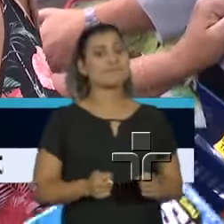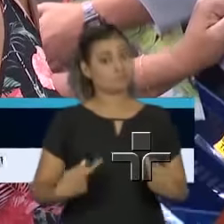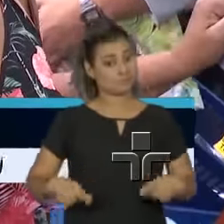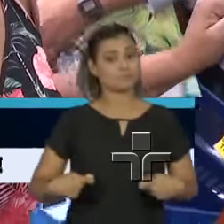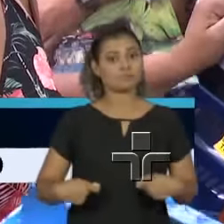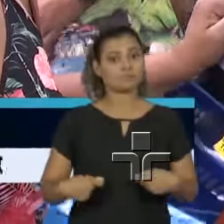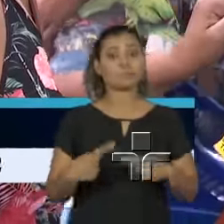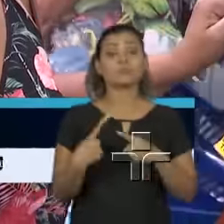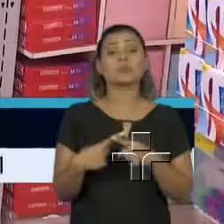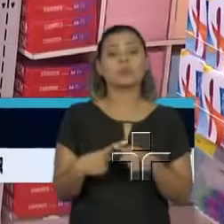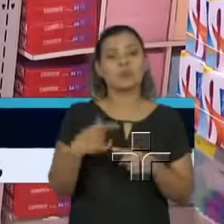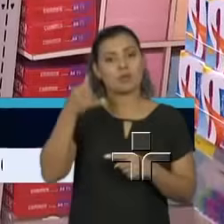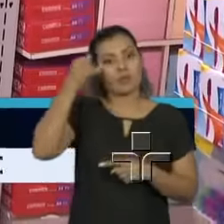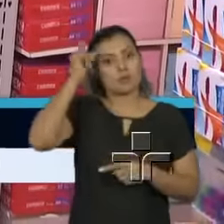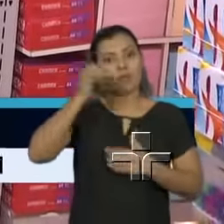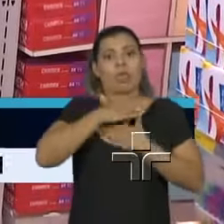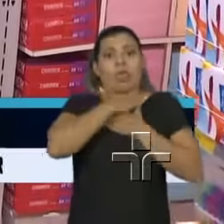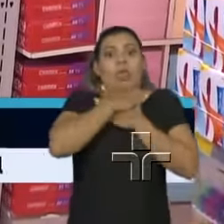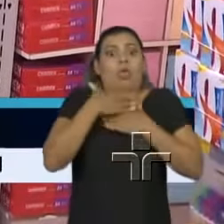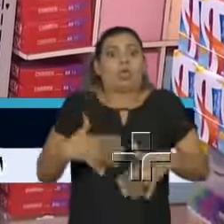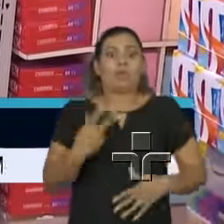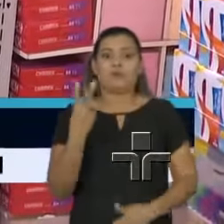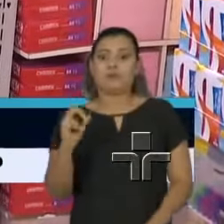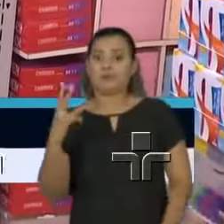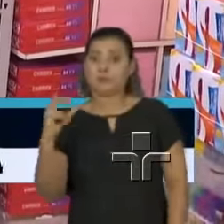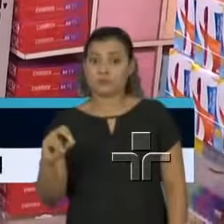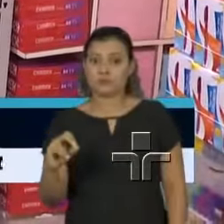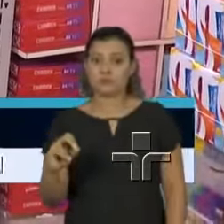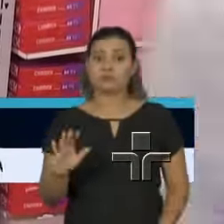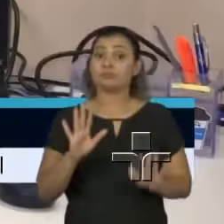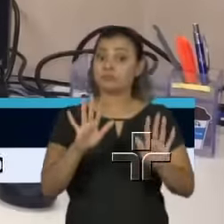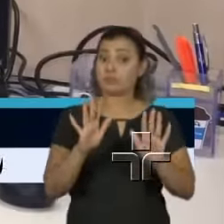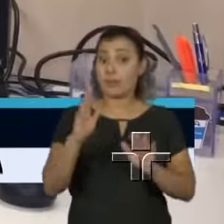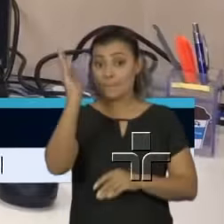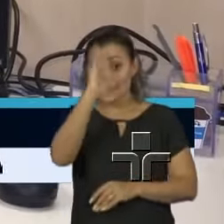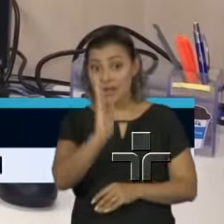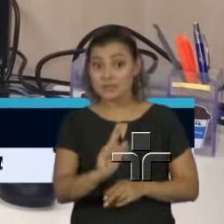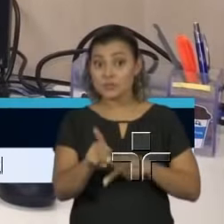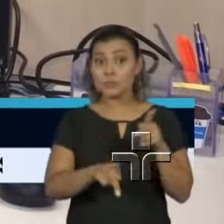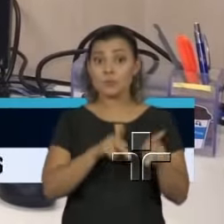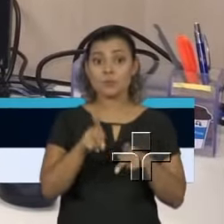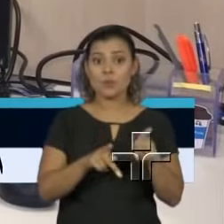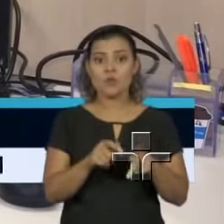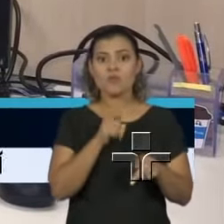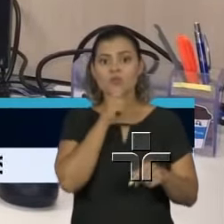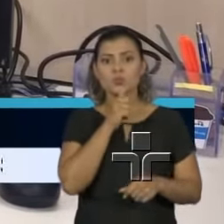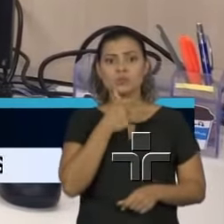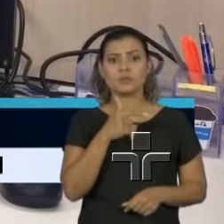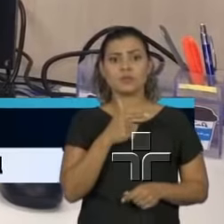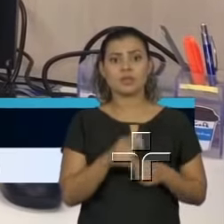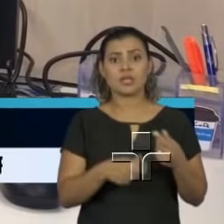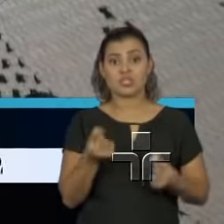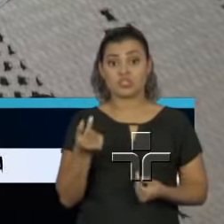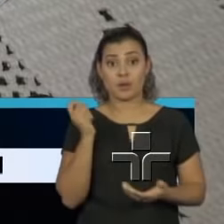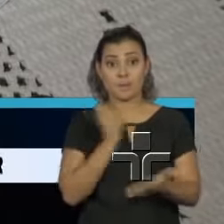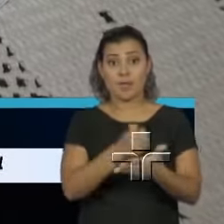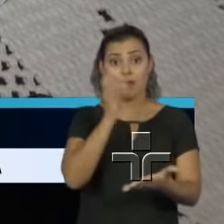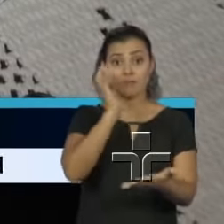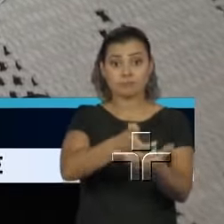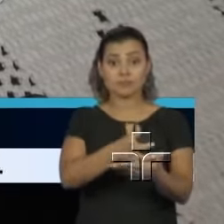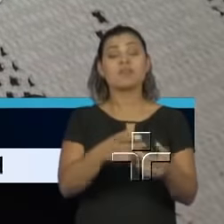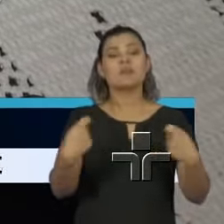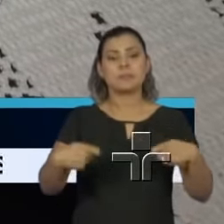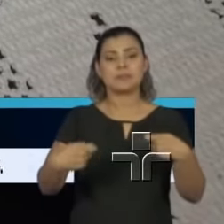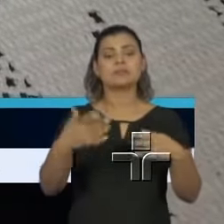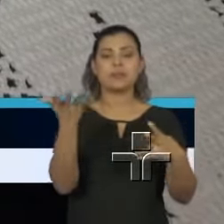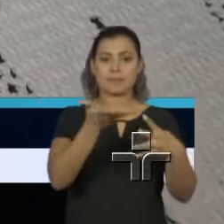Tudo para evitar o sufoco em 2020. Provavelmente o brasileiro que não tem dinheiro para pagar à vista vai precisar fazer o